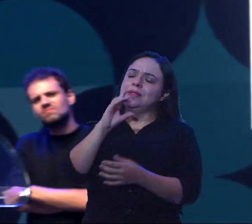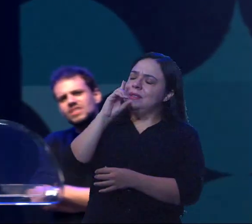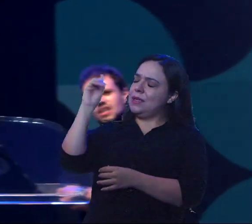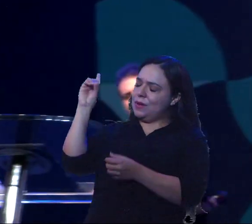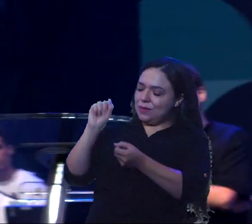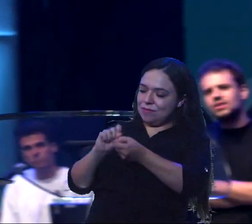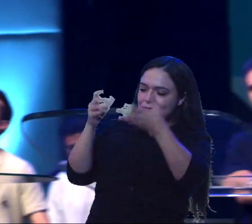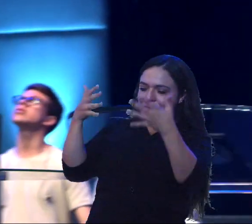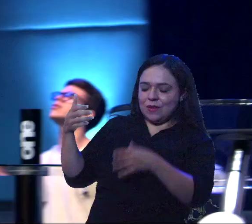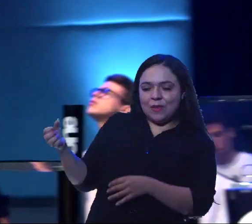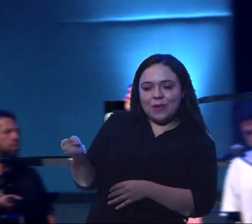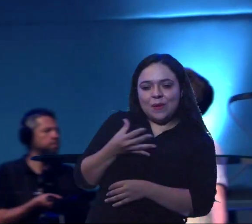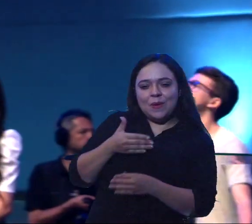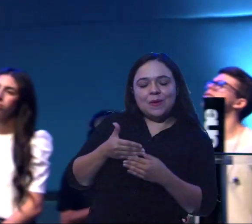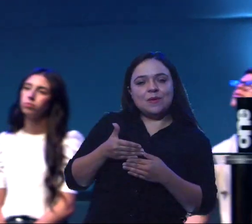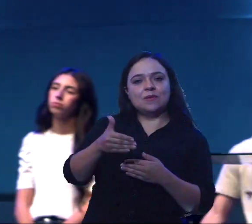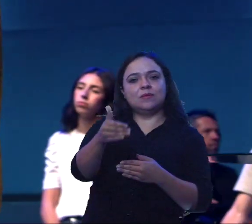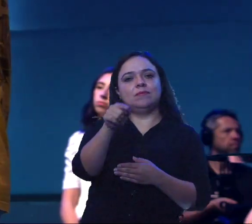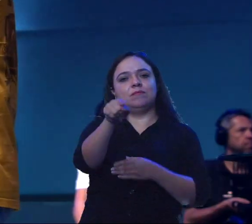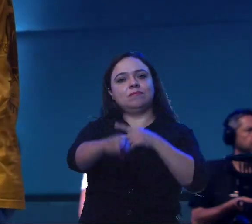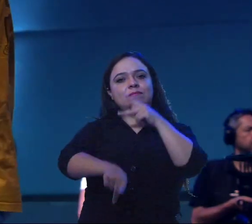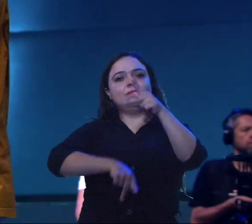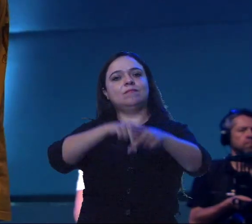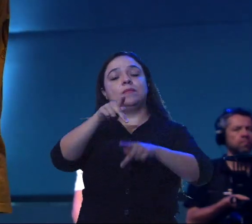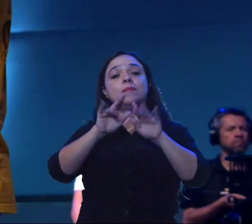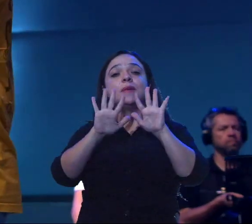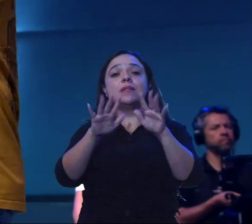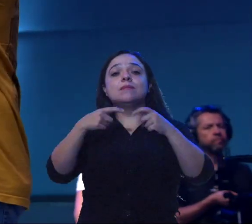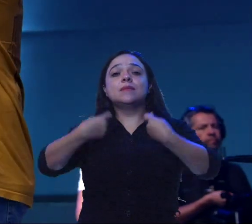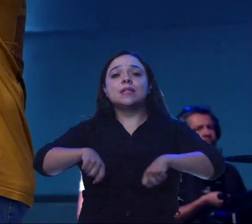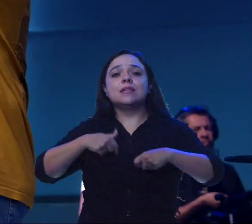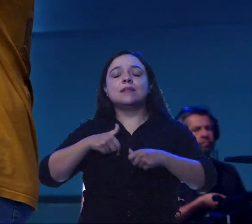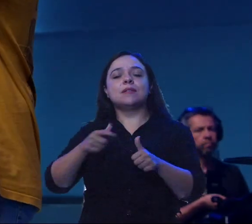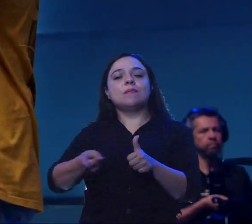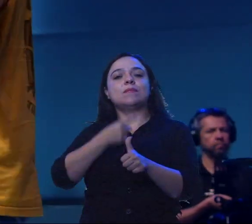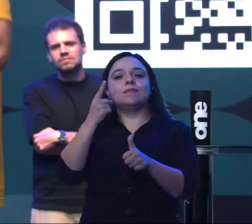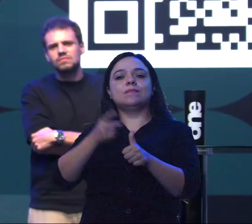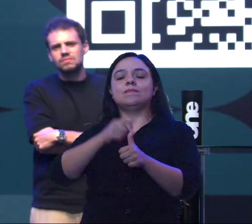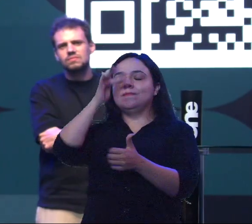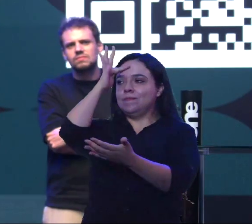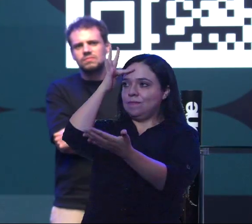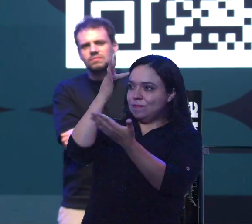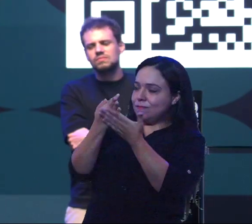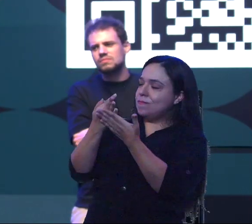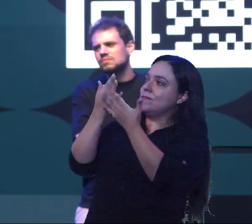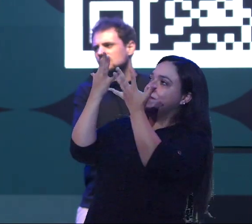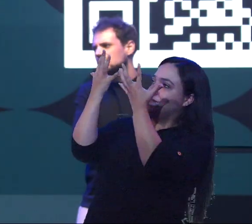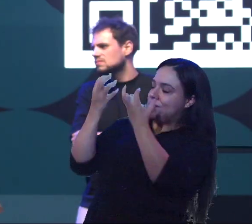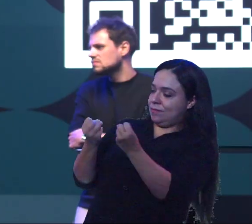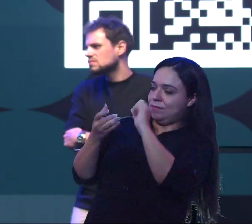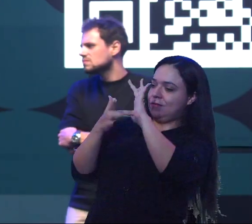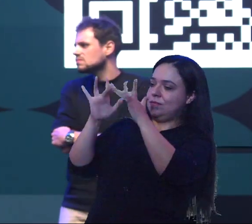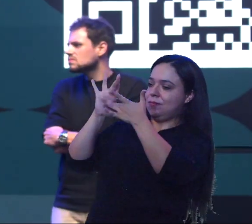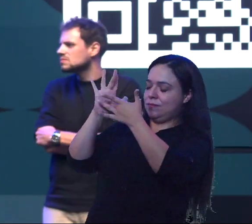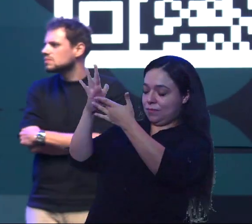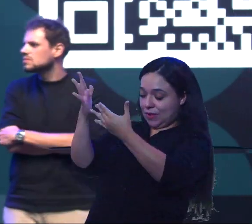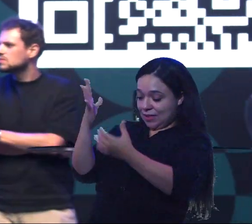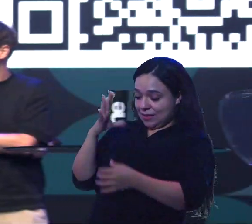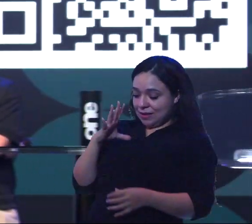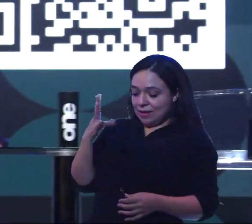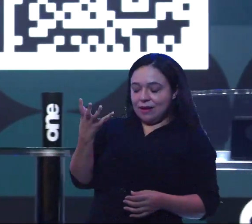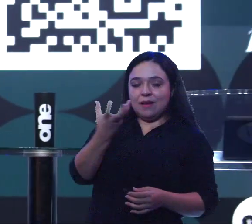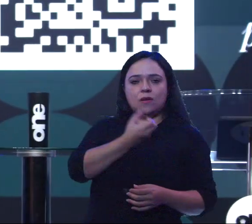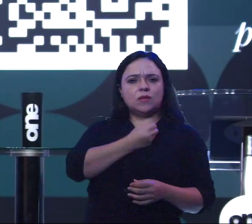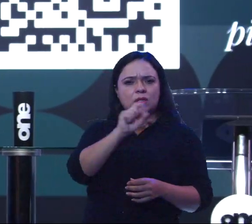para fazer através do seu povo. Mas para isso acontecer, você precisa dar um passo de fé e convidar a Jesus para ser o Senhor e Salvador da sua vida. E eu não quero falar com a